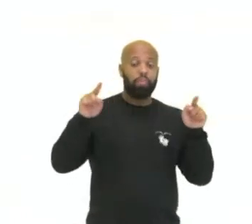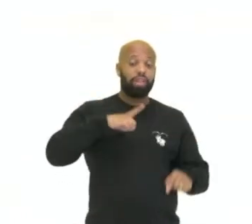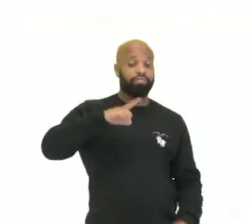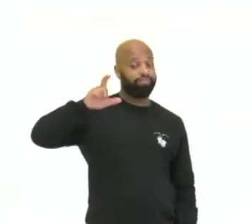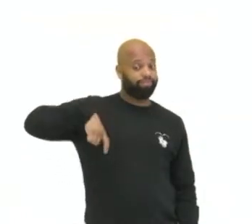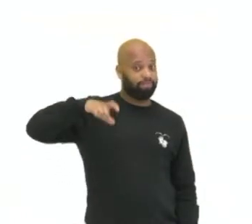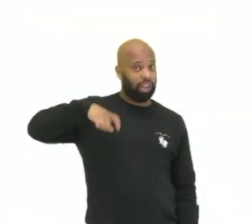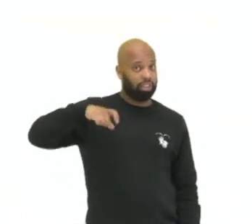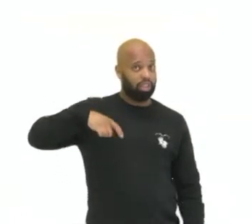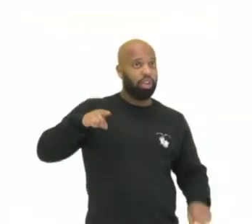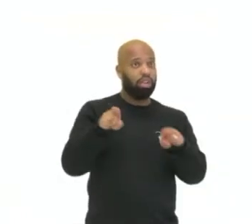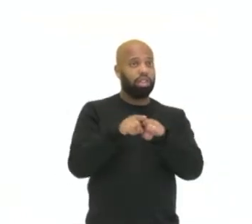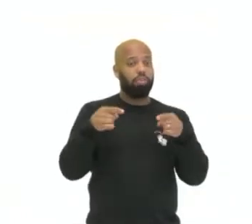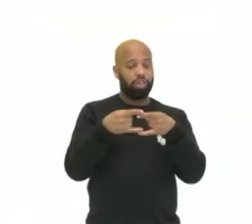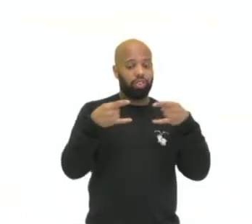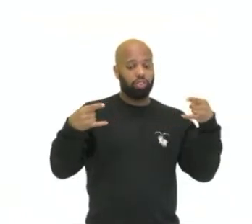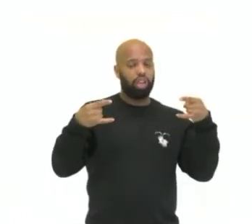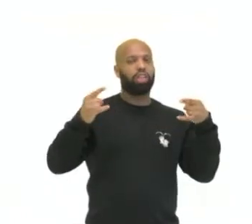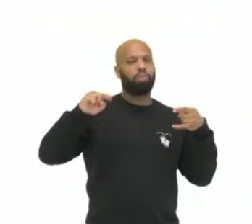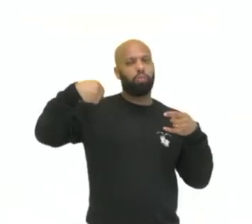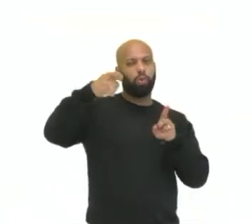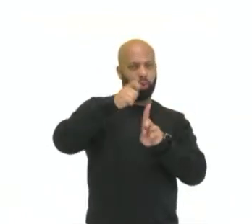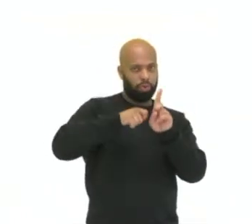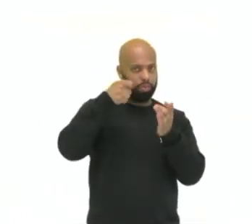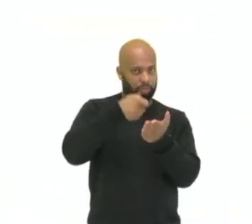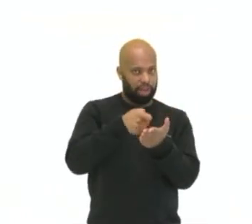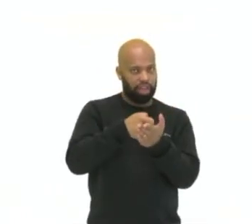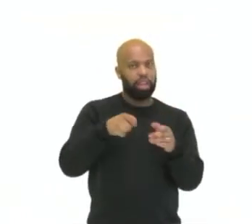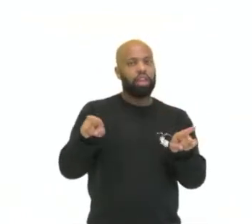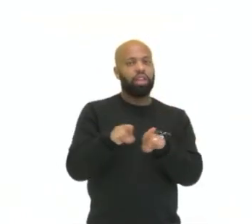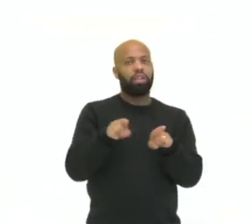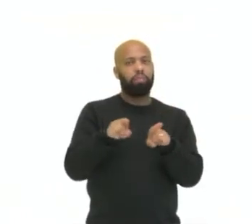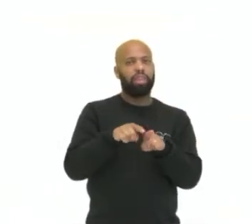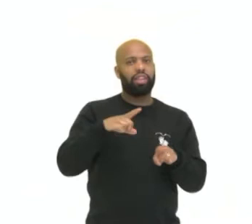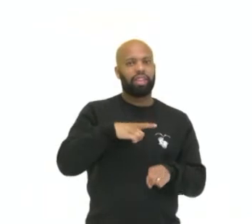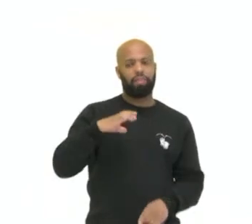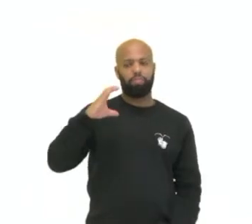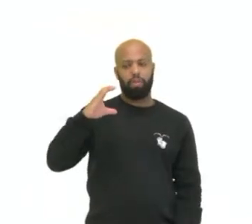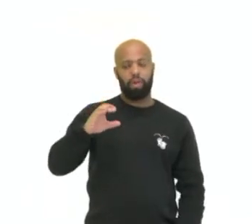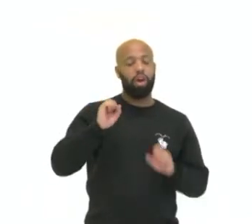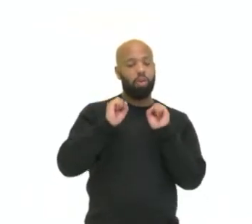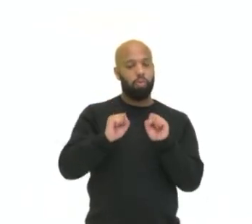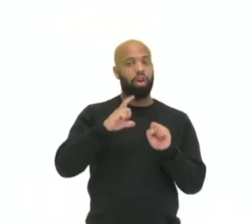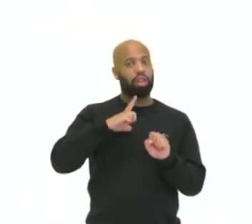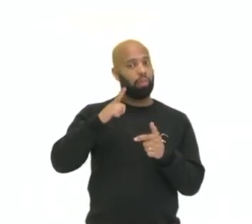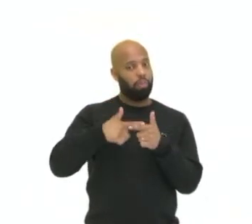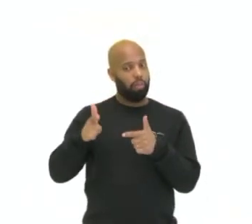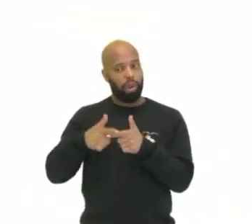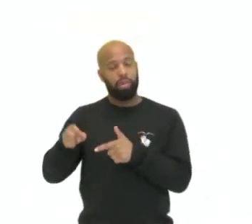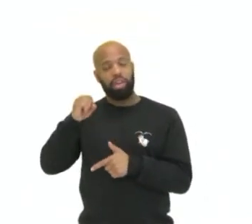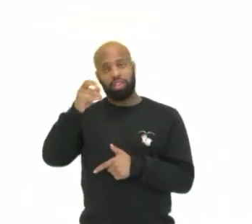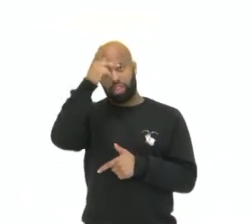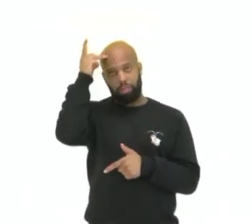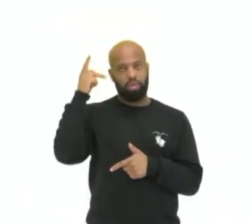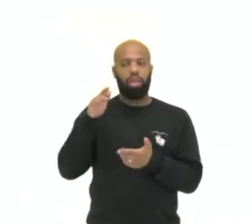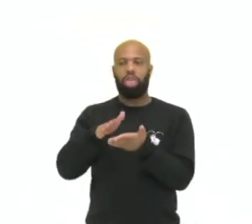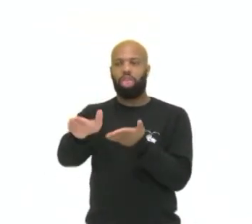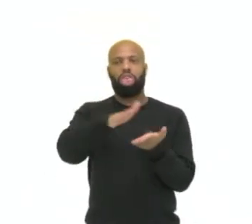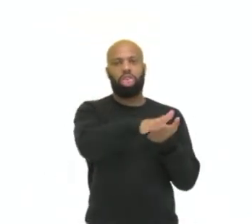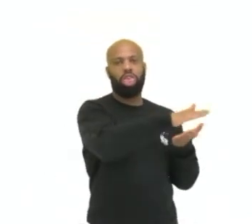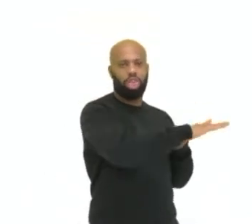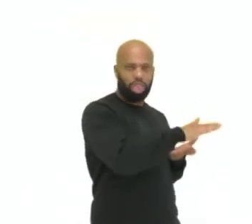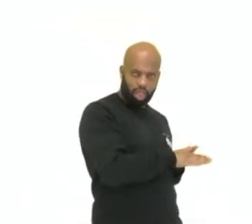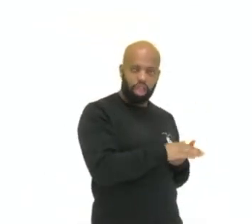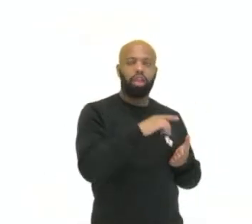cartões, cheques pré-datados ou crediários podem se tornar um inimigo para quem se perde no planejamento.